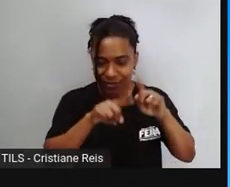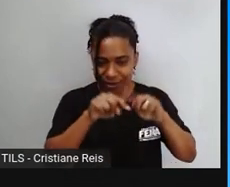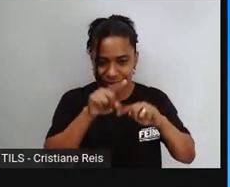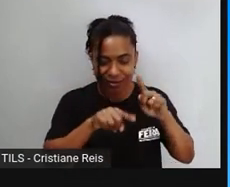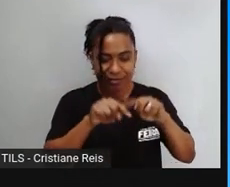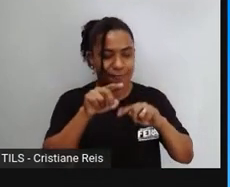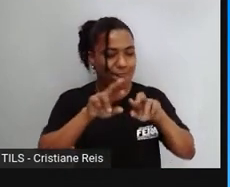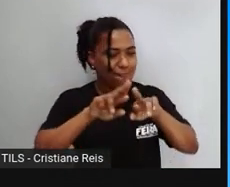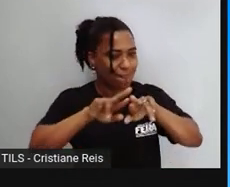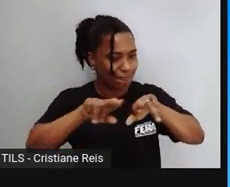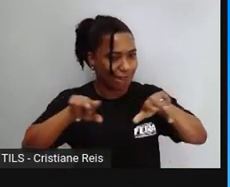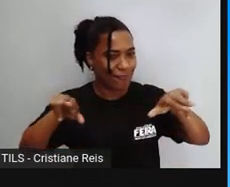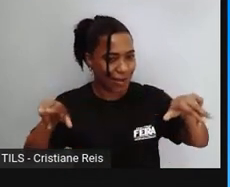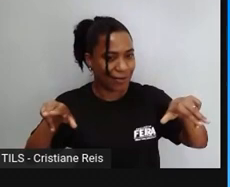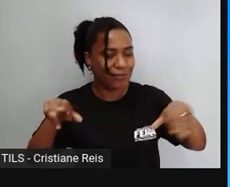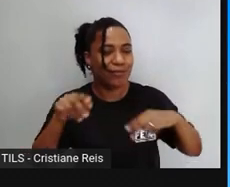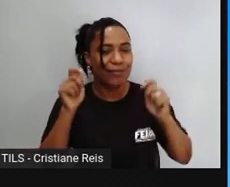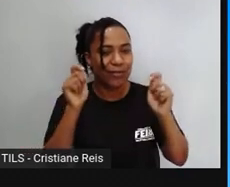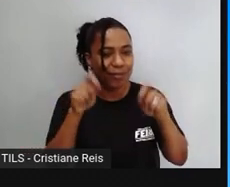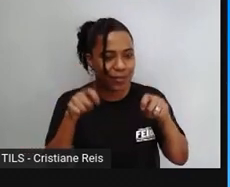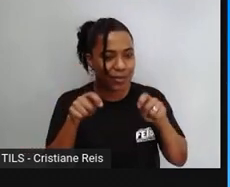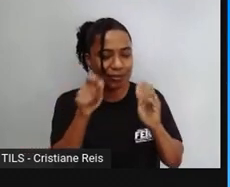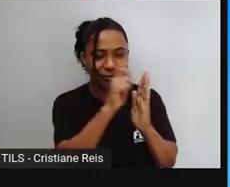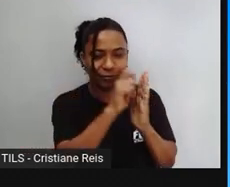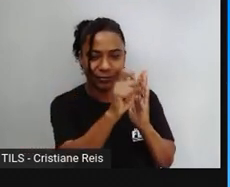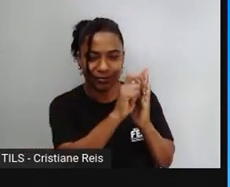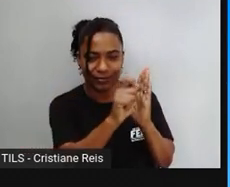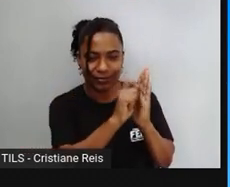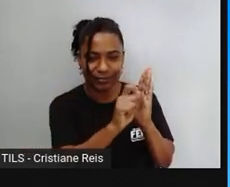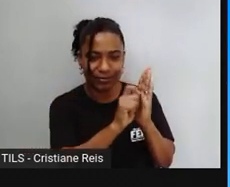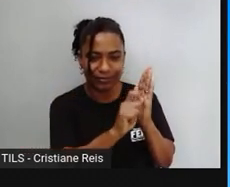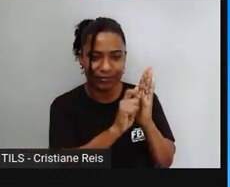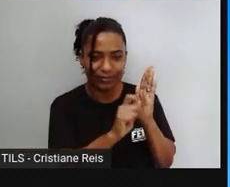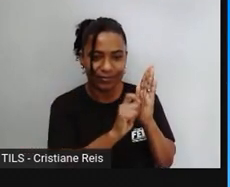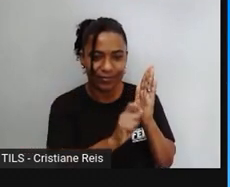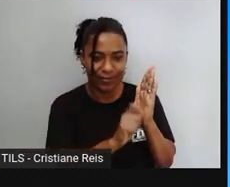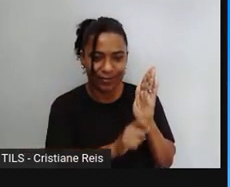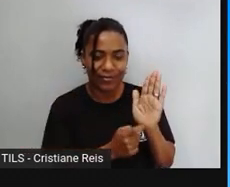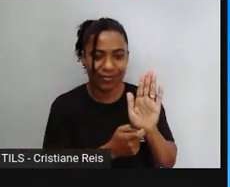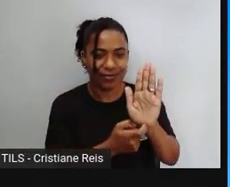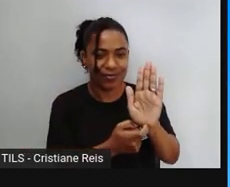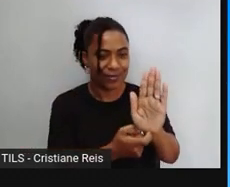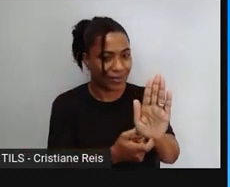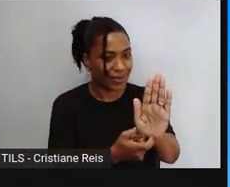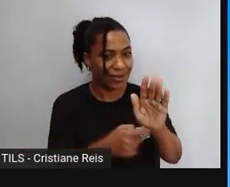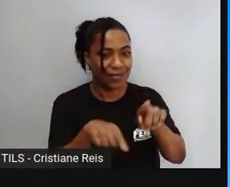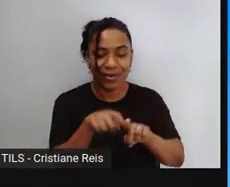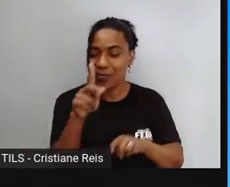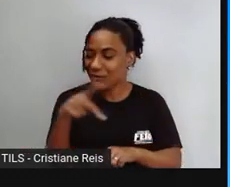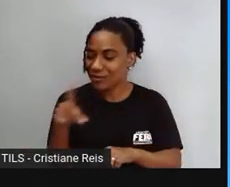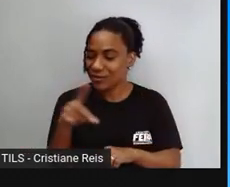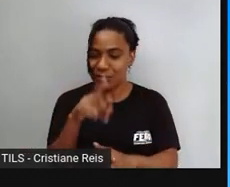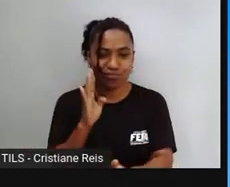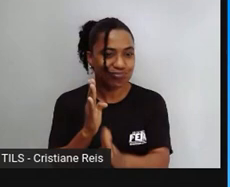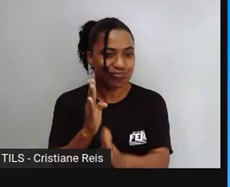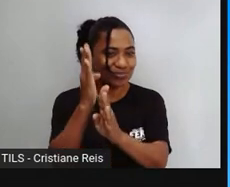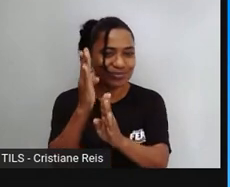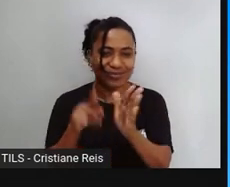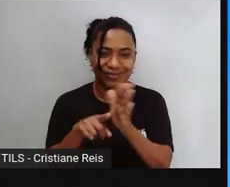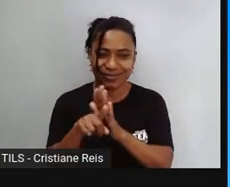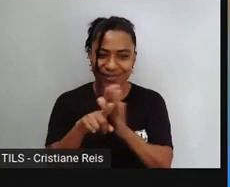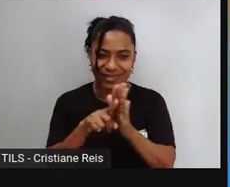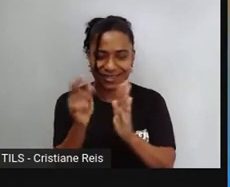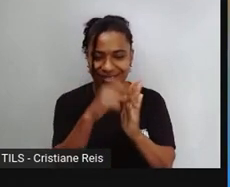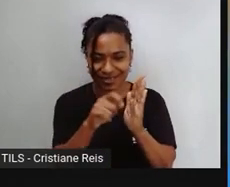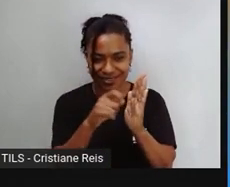acesso e escreva e mostre para os seus colegas, para os seus professores, a sua descoberta. E